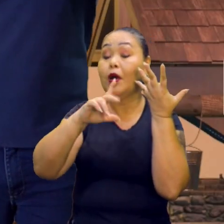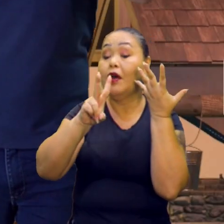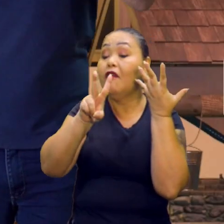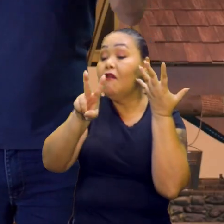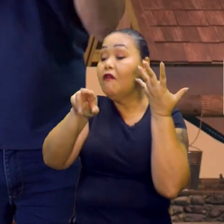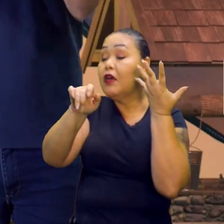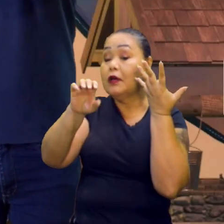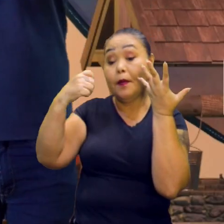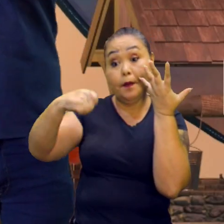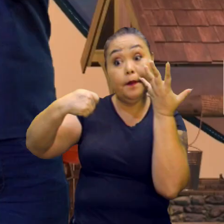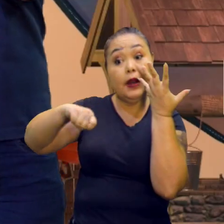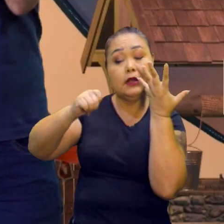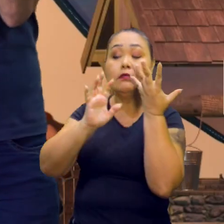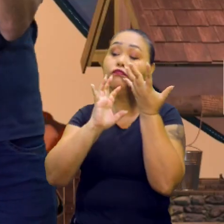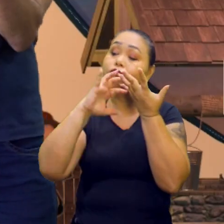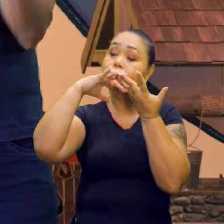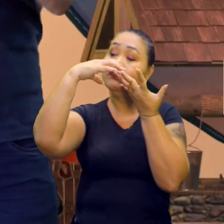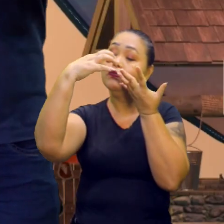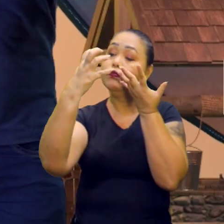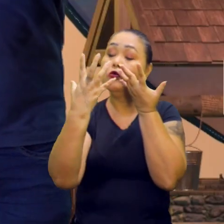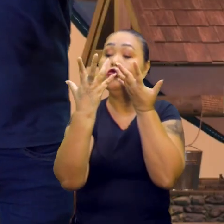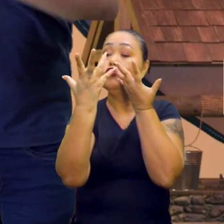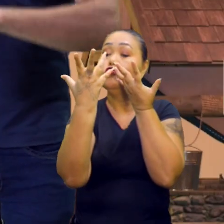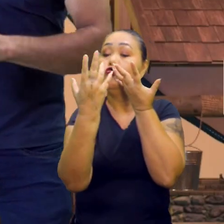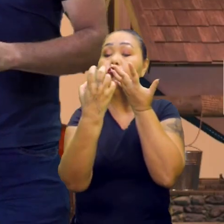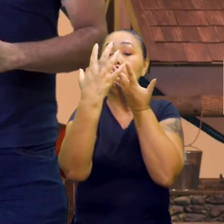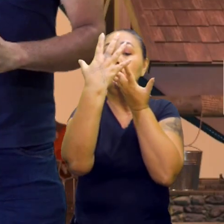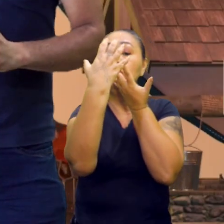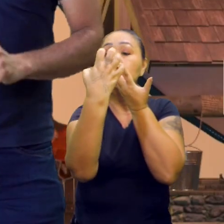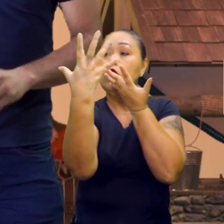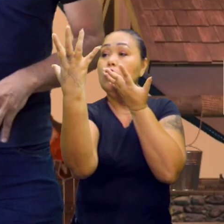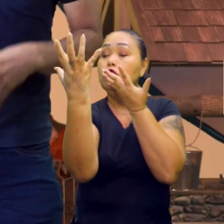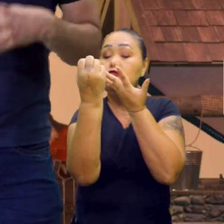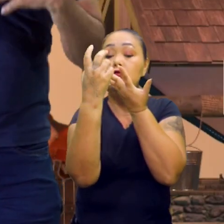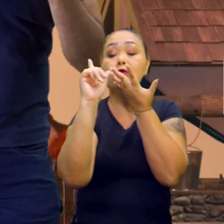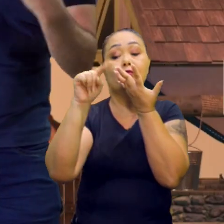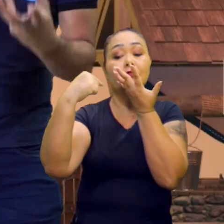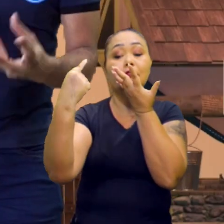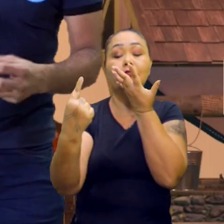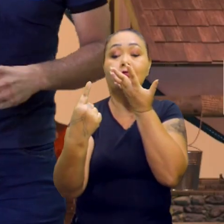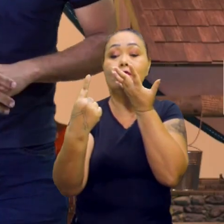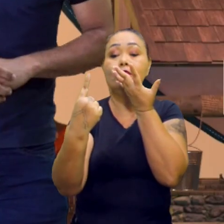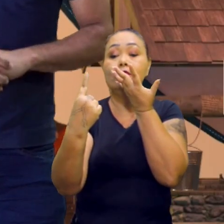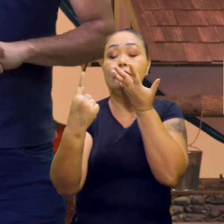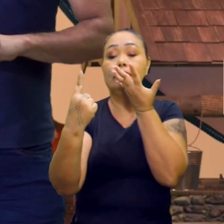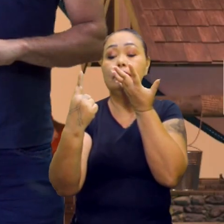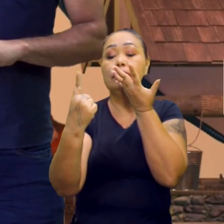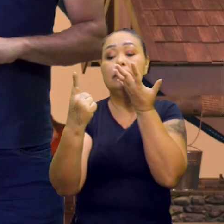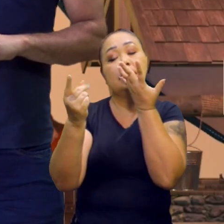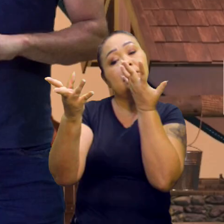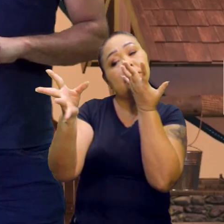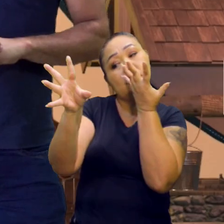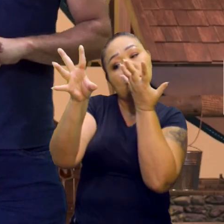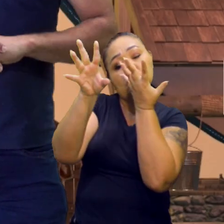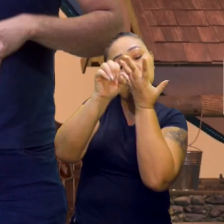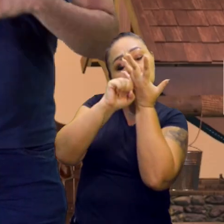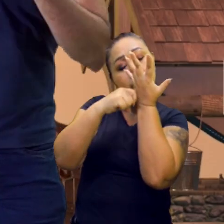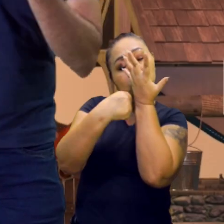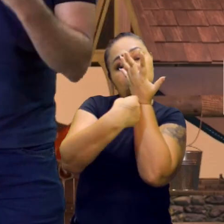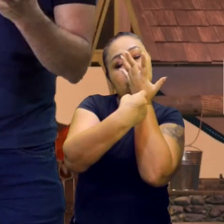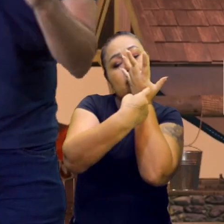precisamos de galhos que absorvam incidência solar e produzam todos os hormônios, produzam todos